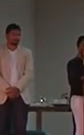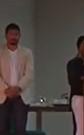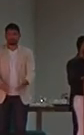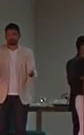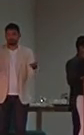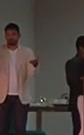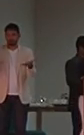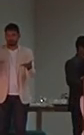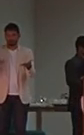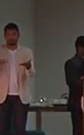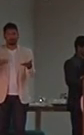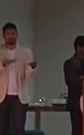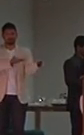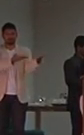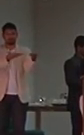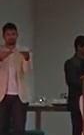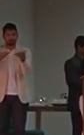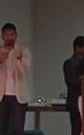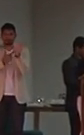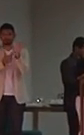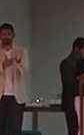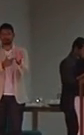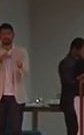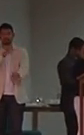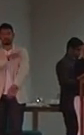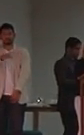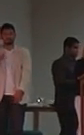Agora vamos ouvir a apresentação do